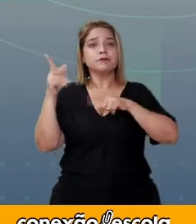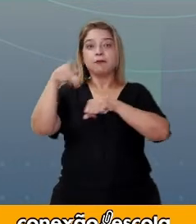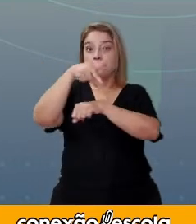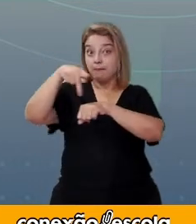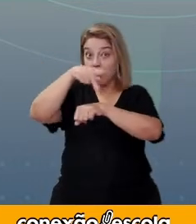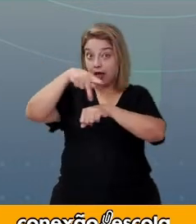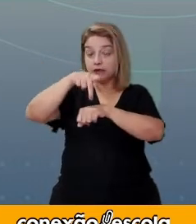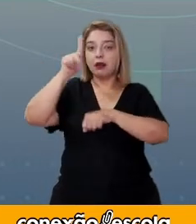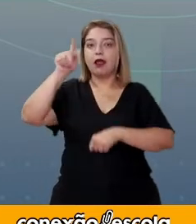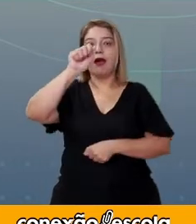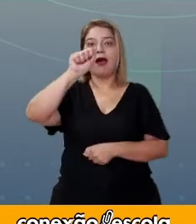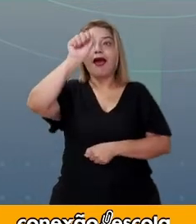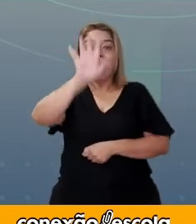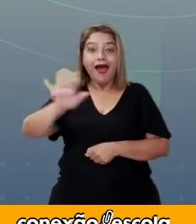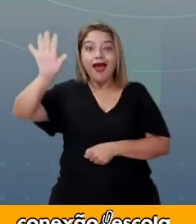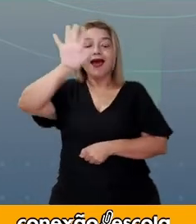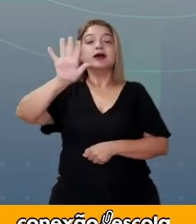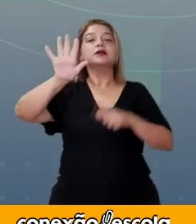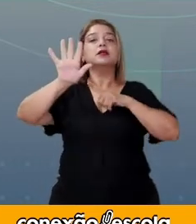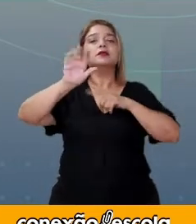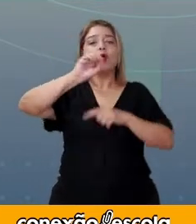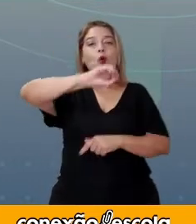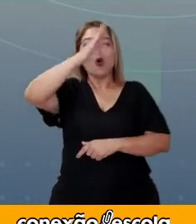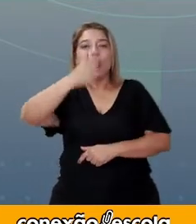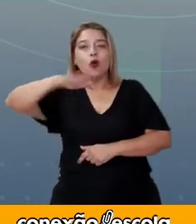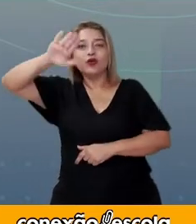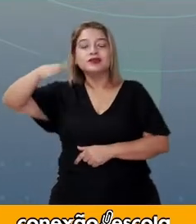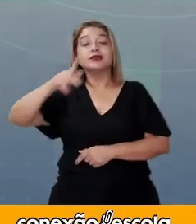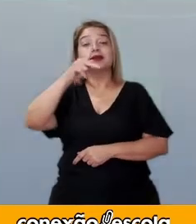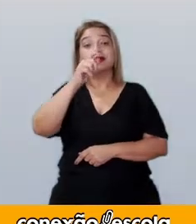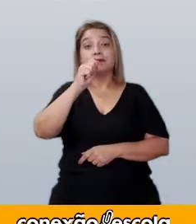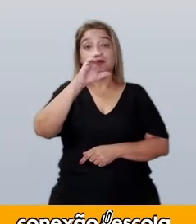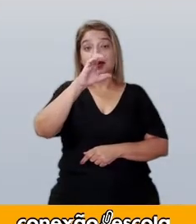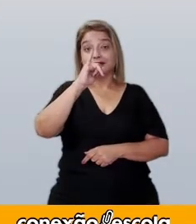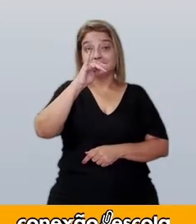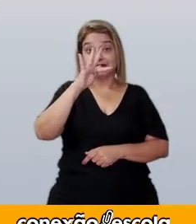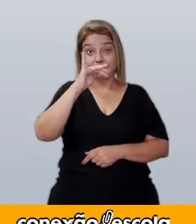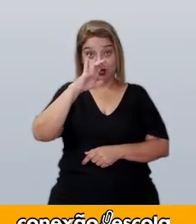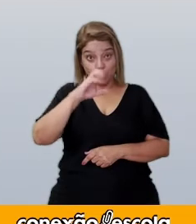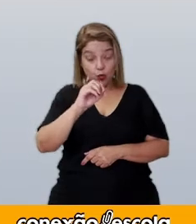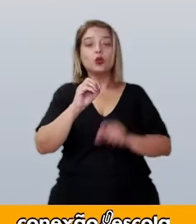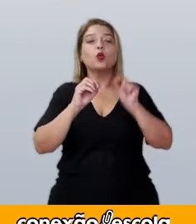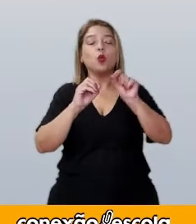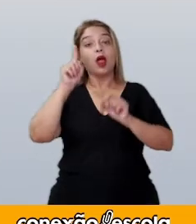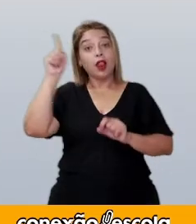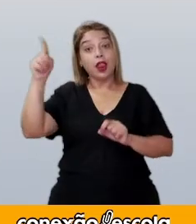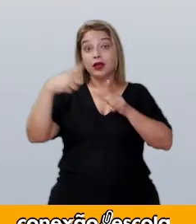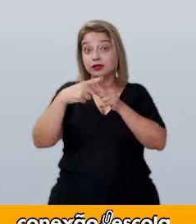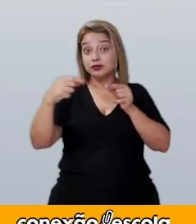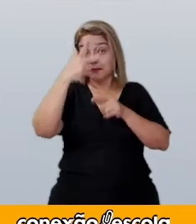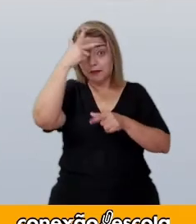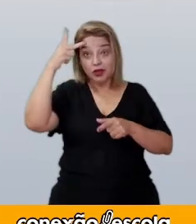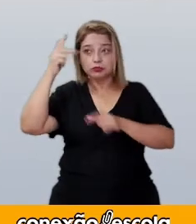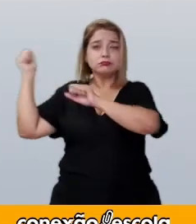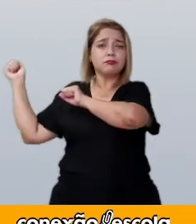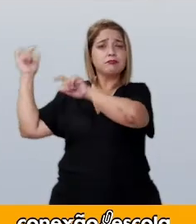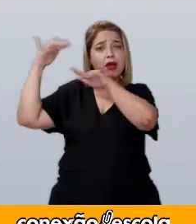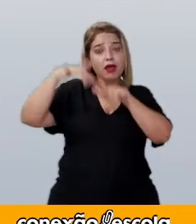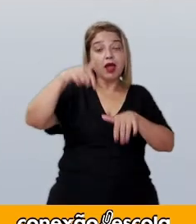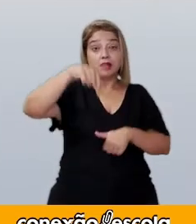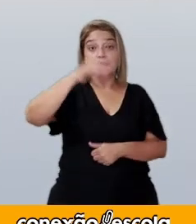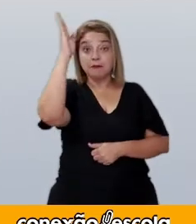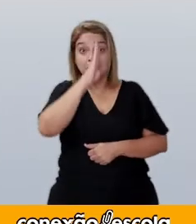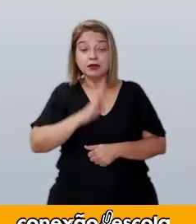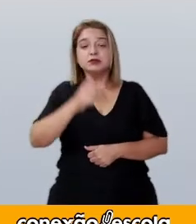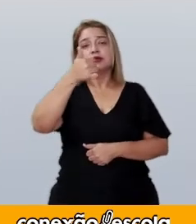asiático banhado pelo Oceano Pacífico e os japoneses chegaram aqui no Brasil por volta de